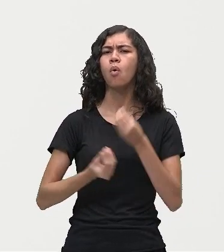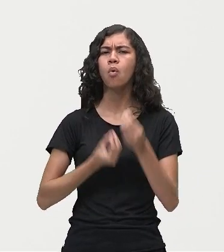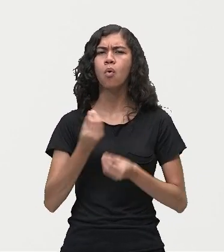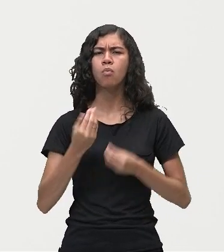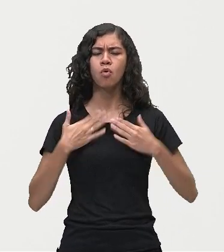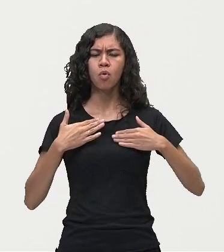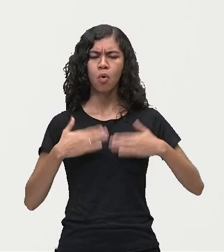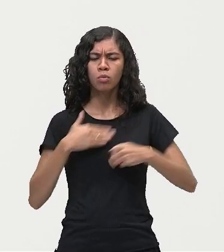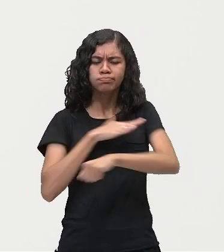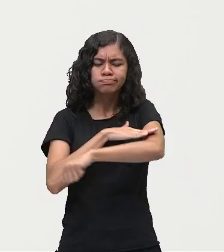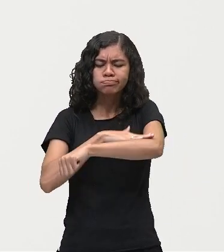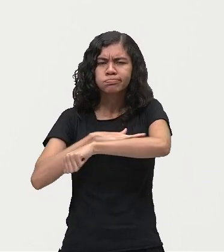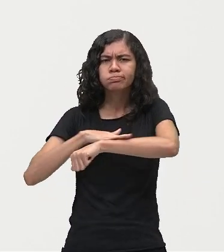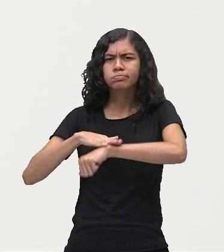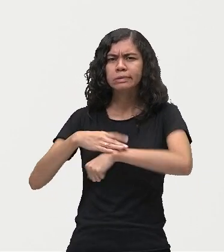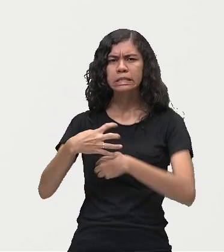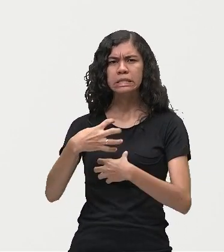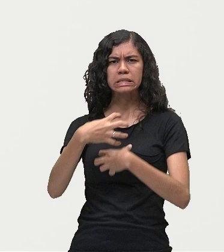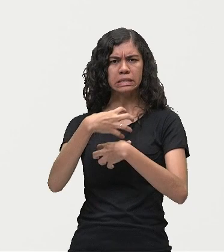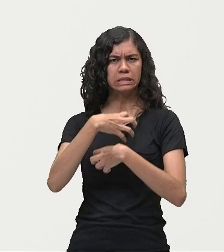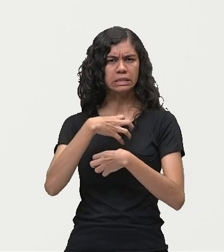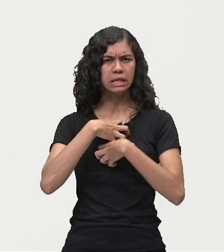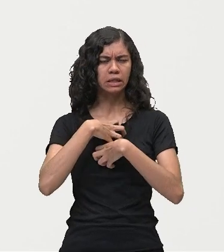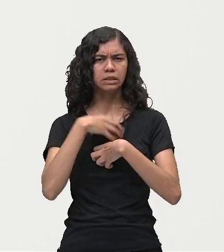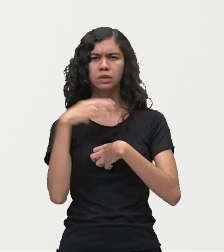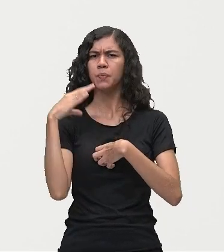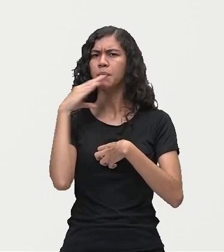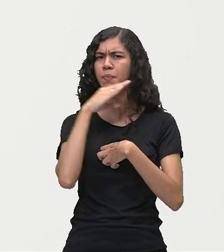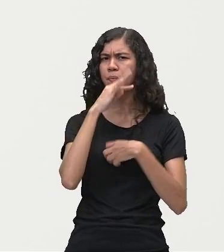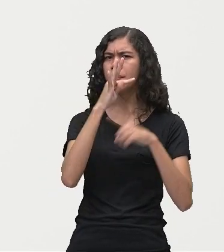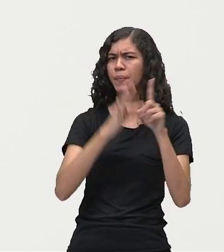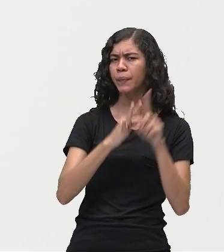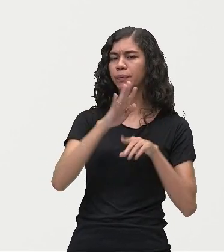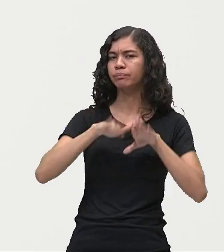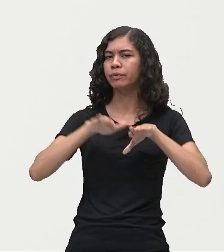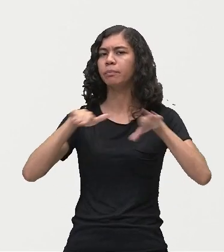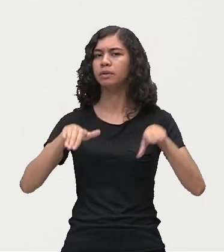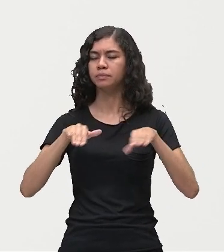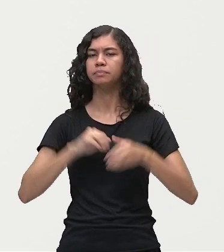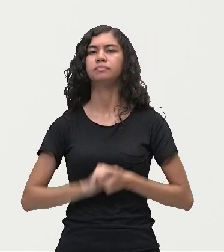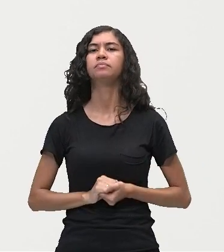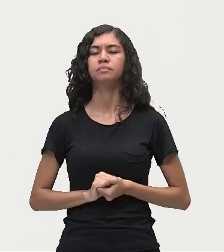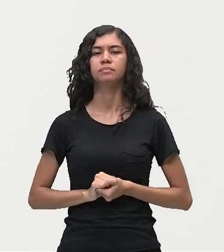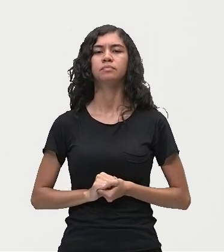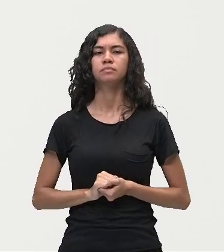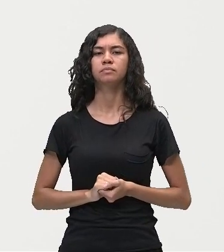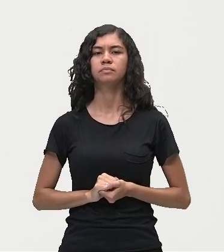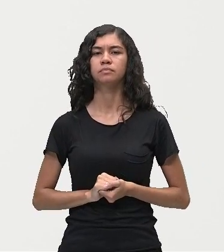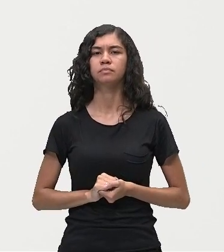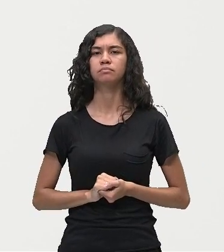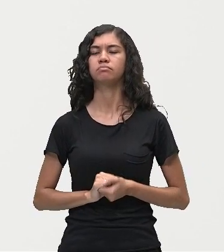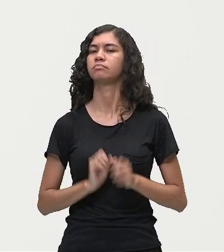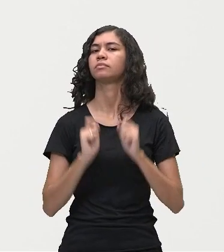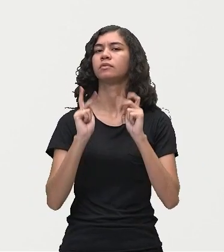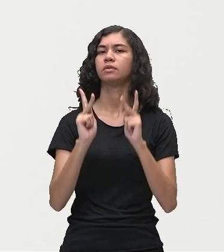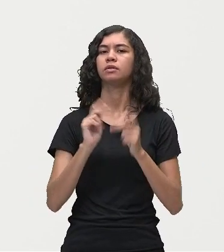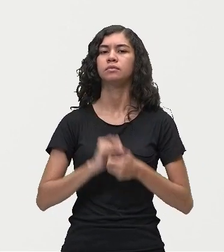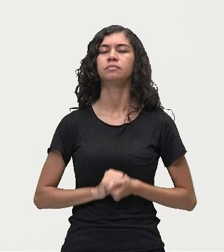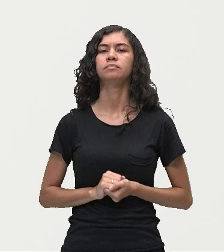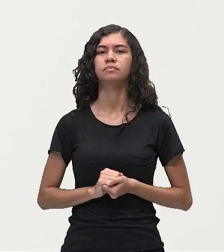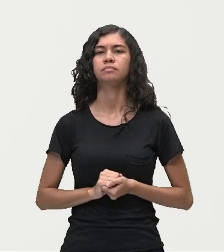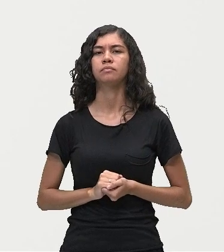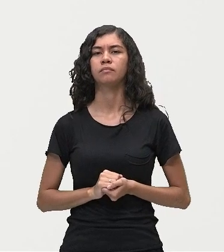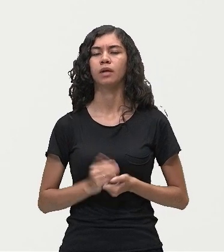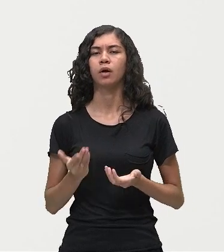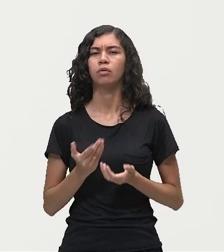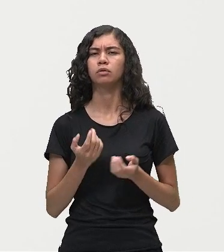pele sente as temperaturas. A sensação térmica é isso, tá? Muito bem. Agora a gente vai para um